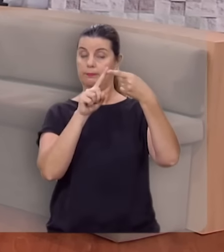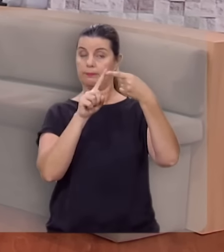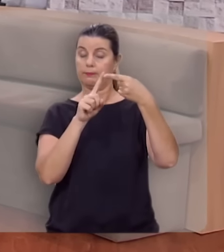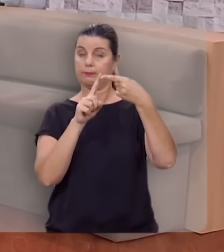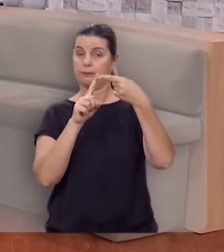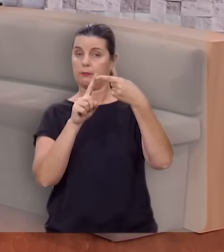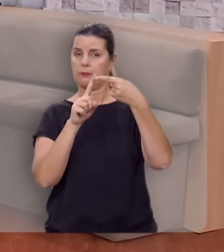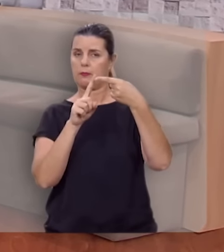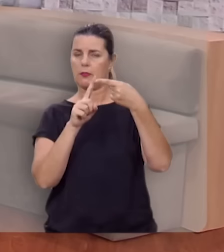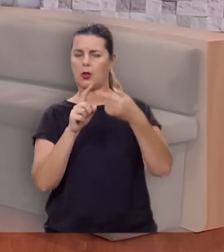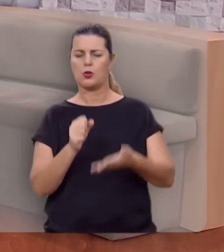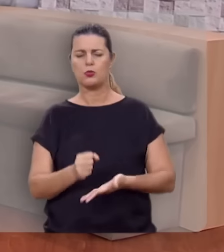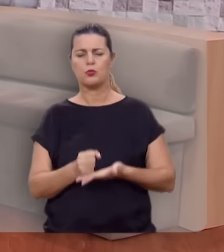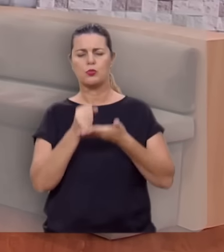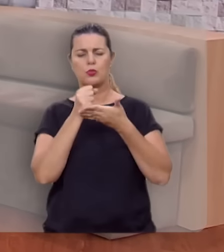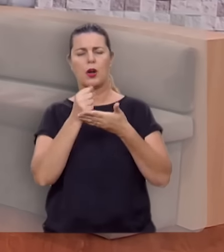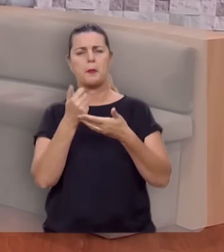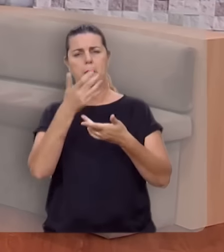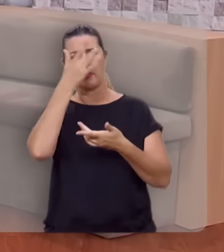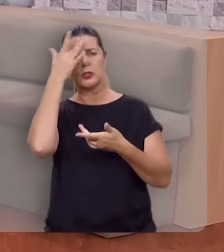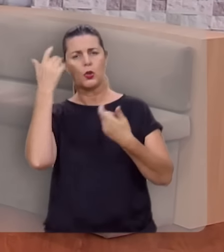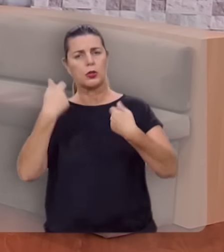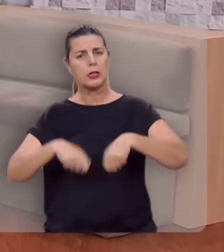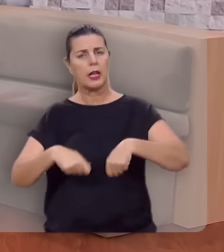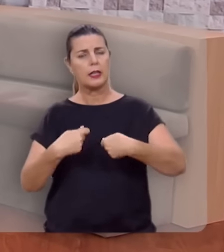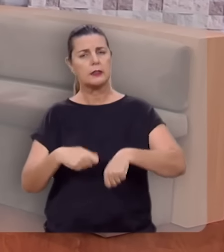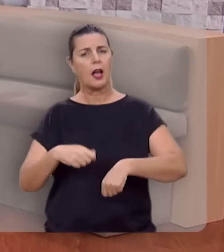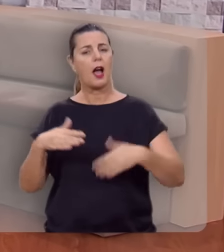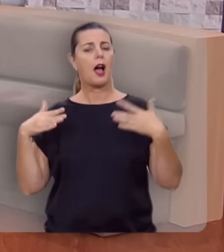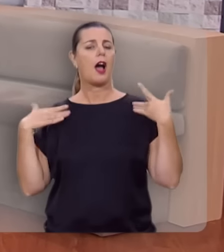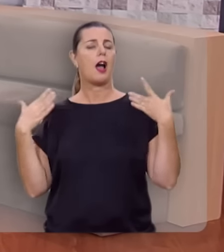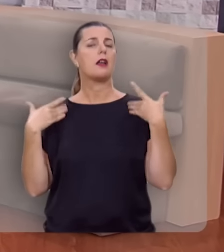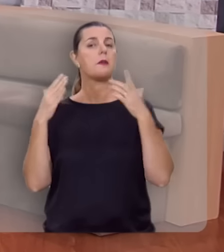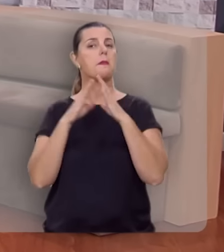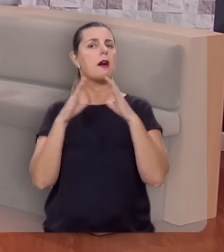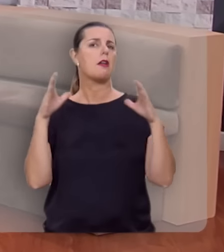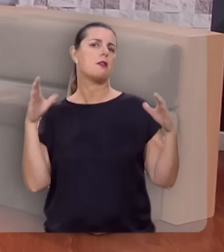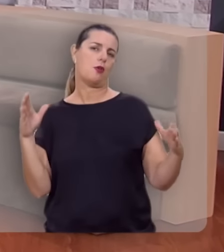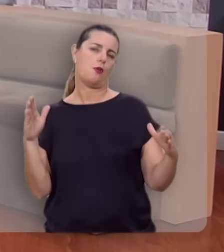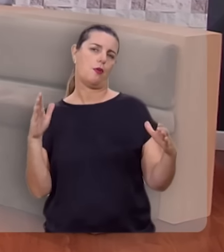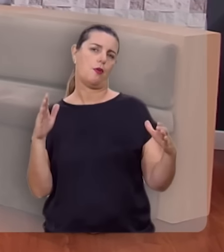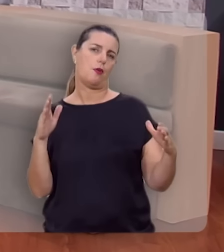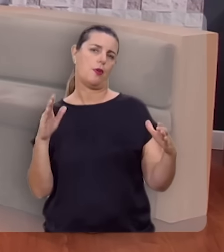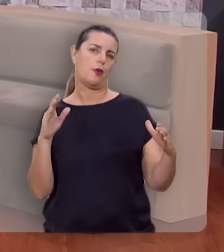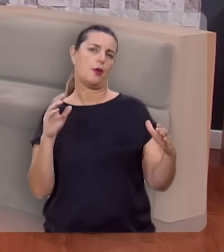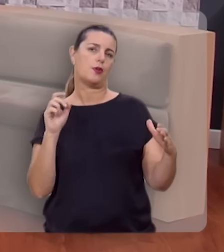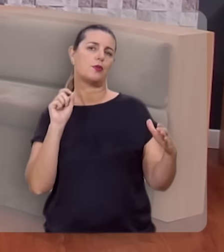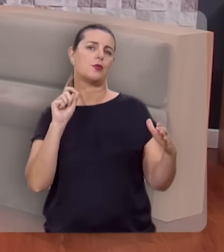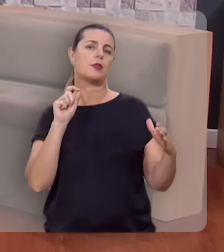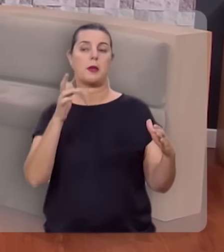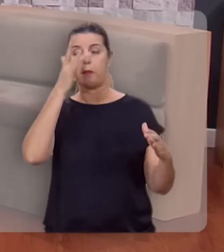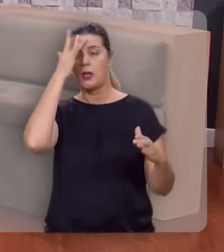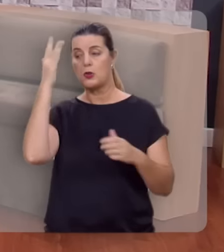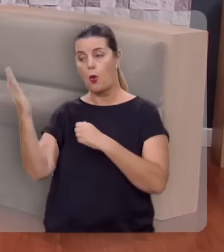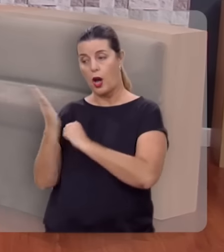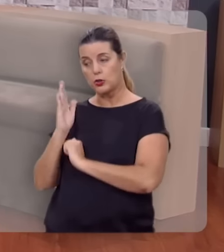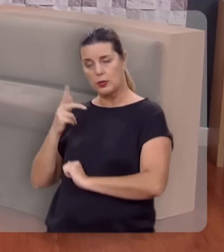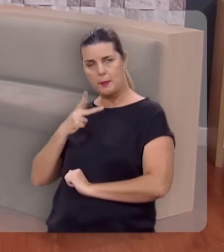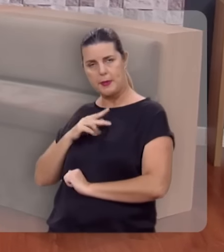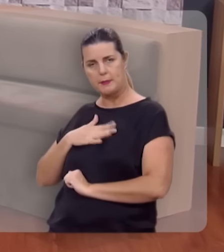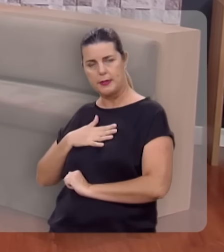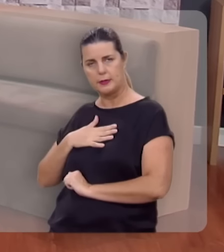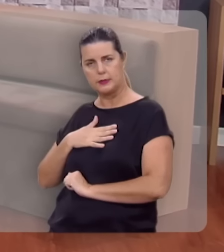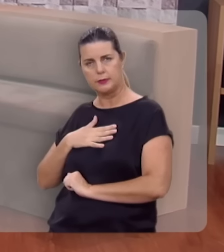lugar, acudir ao necessitado é uma alegria maior do que ser